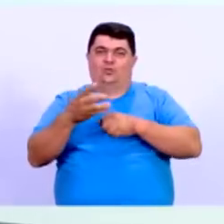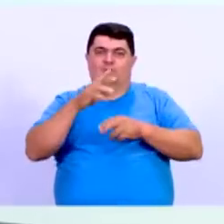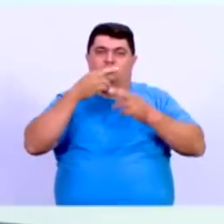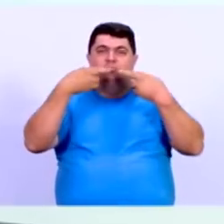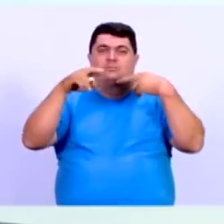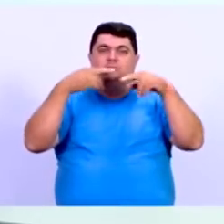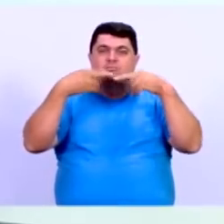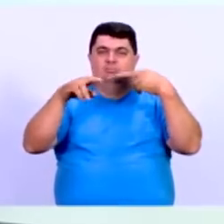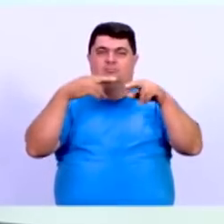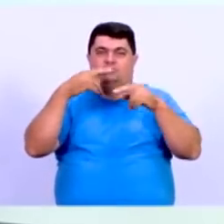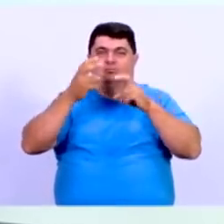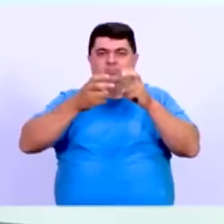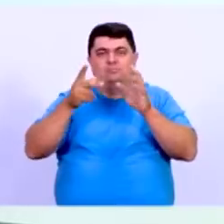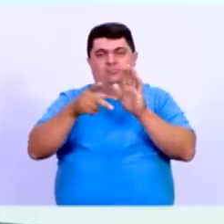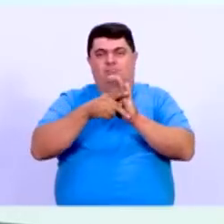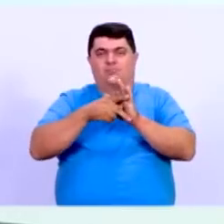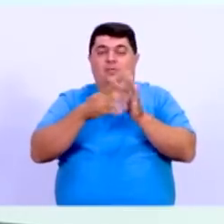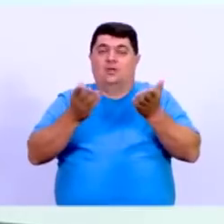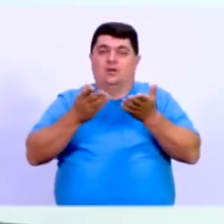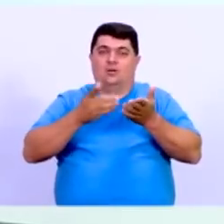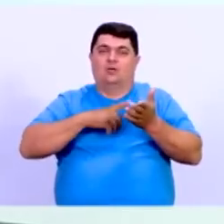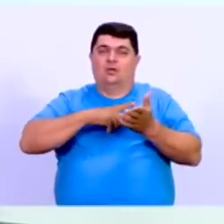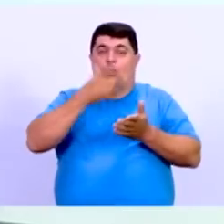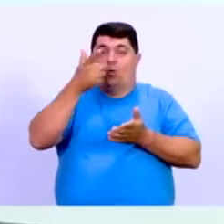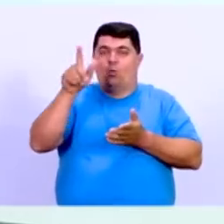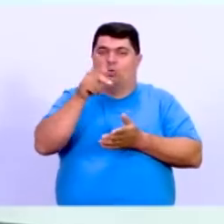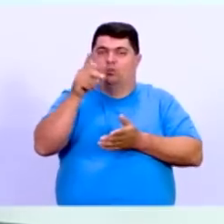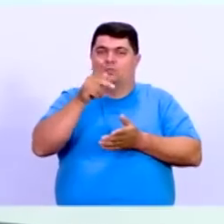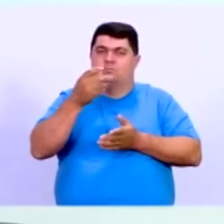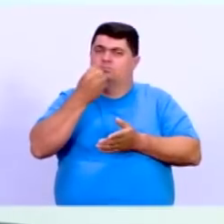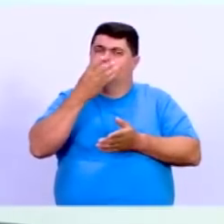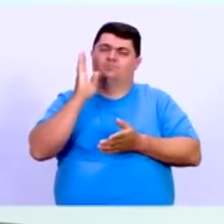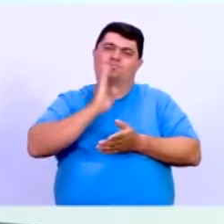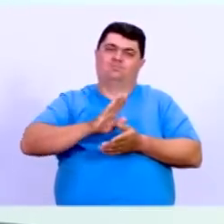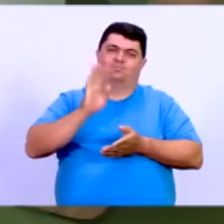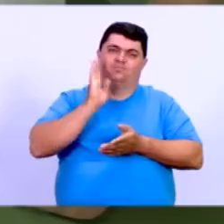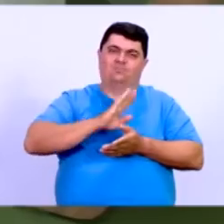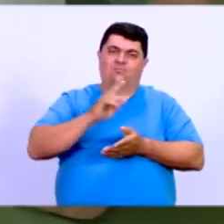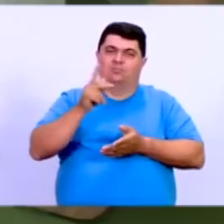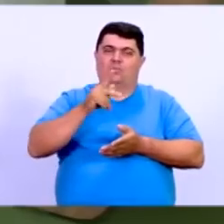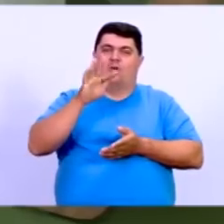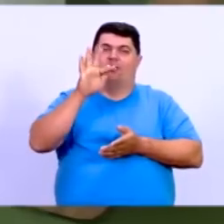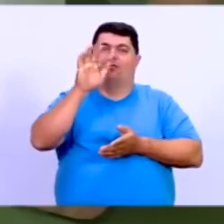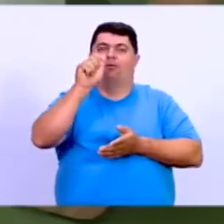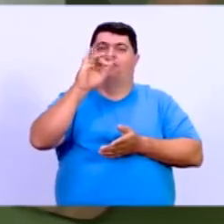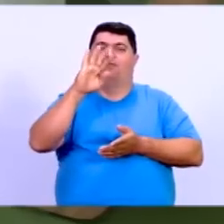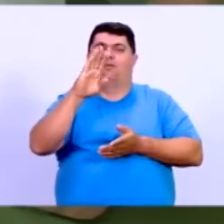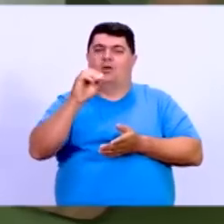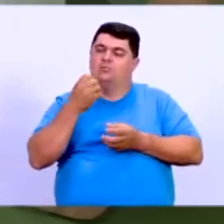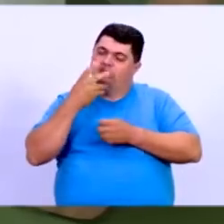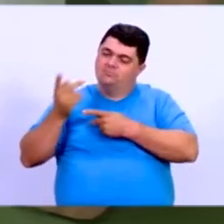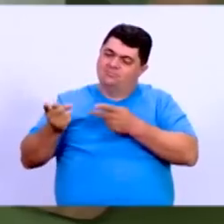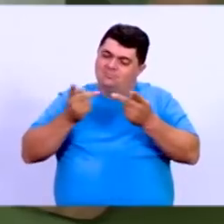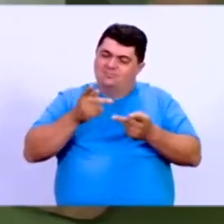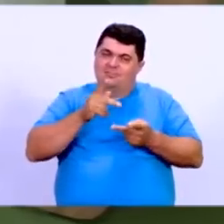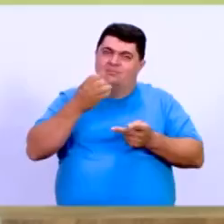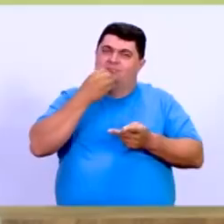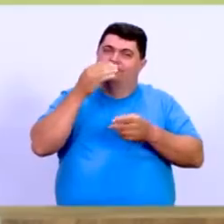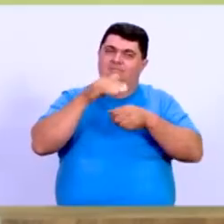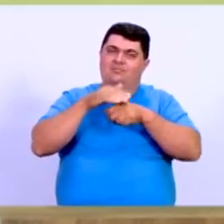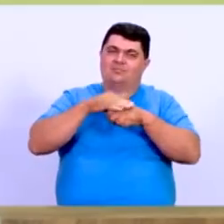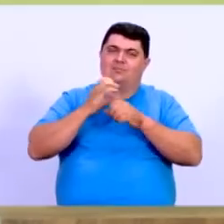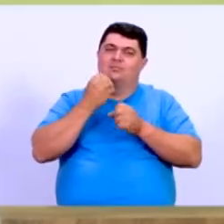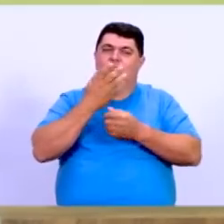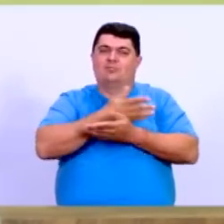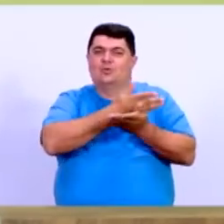de computadores. Agora é o seguinte, nós temos um outro professor aqui também, muito legal, professor Fábio. Seja bem-vindo, professor. Boa noite, Thiago. Boa noite